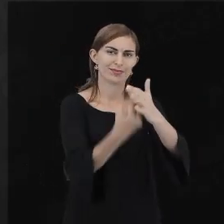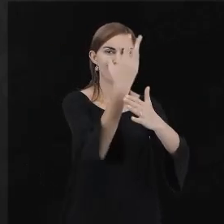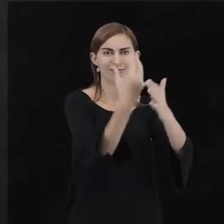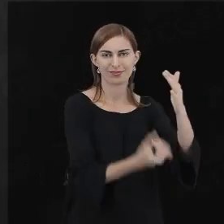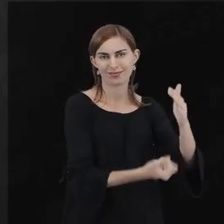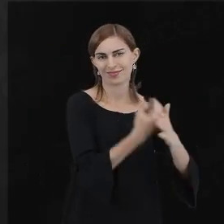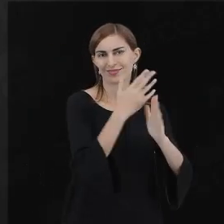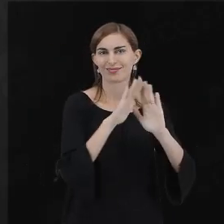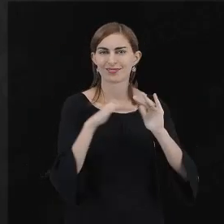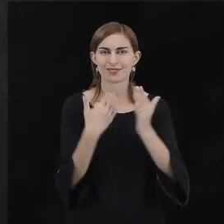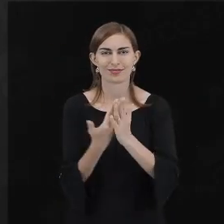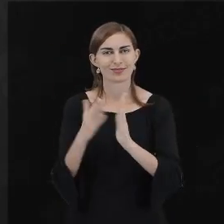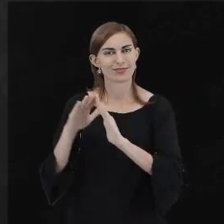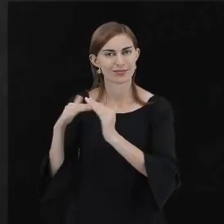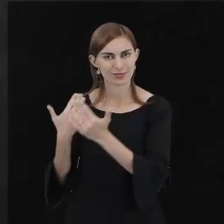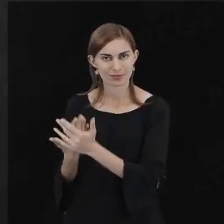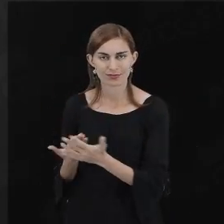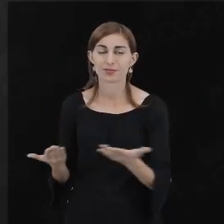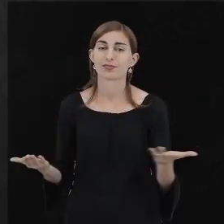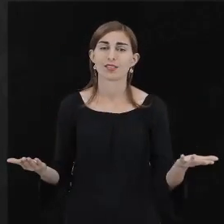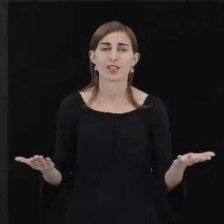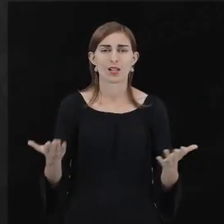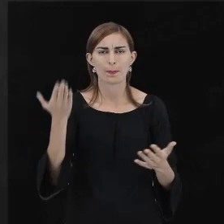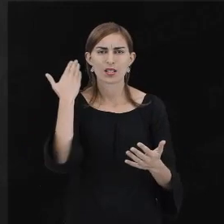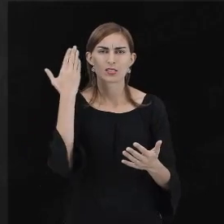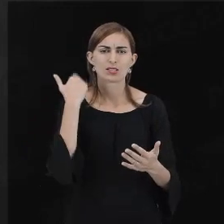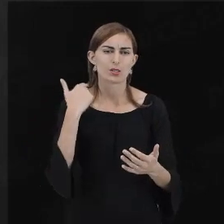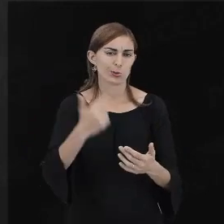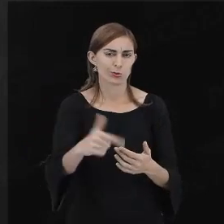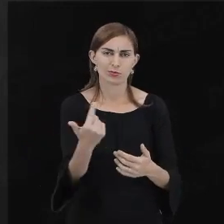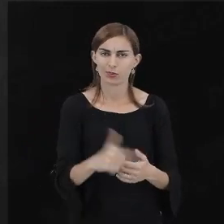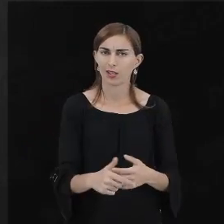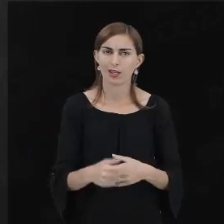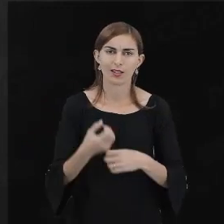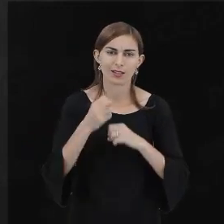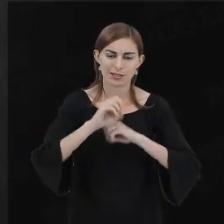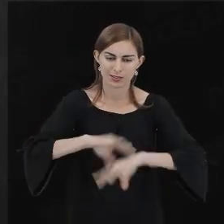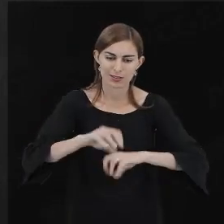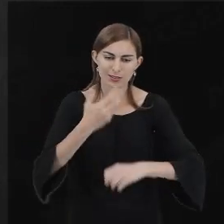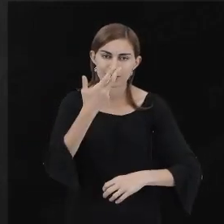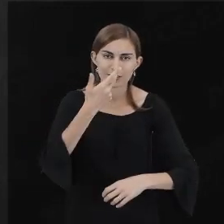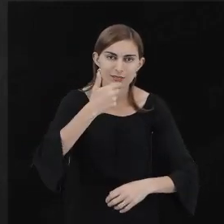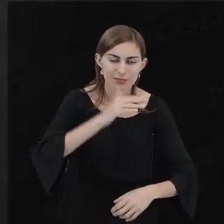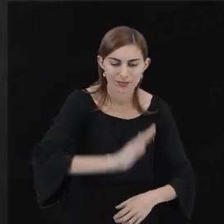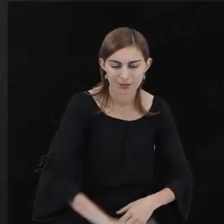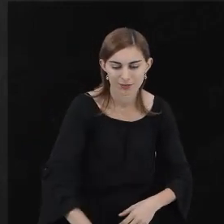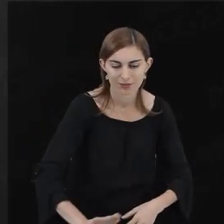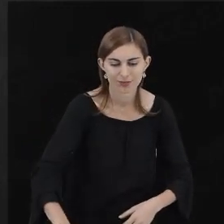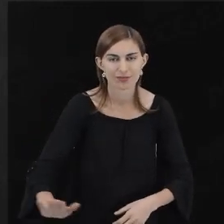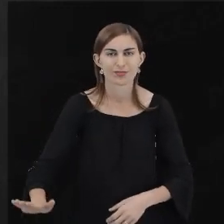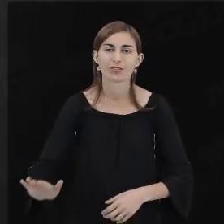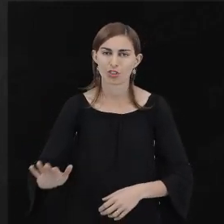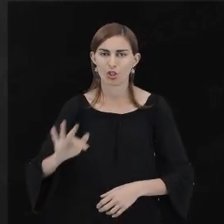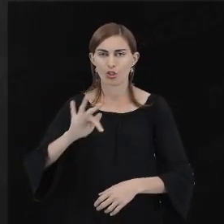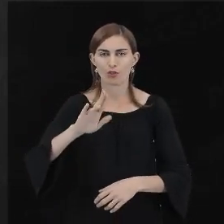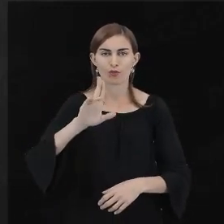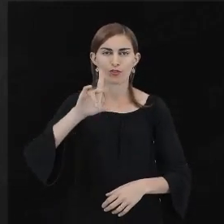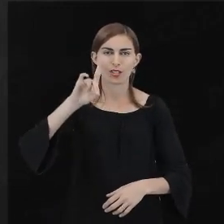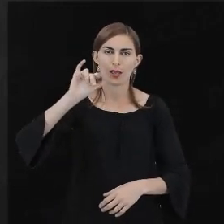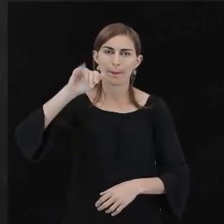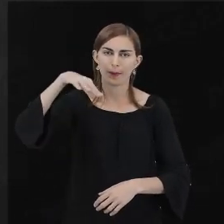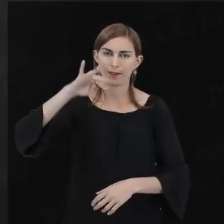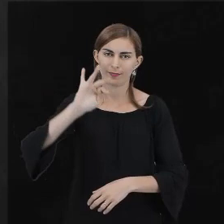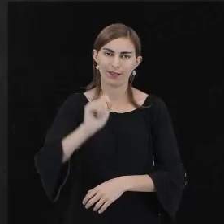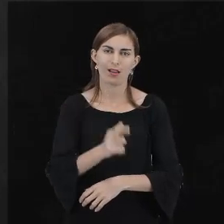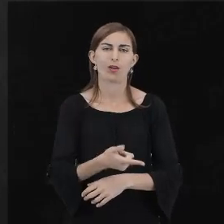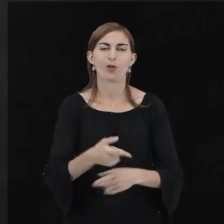tinha sequer educação dos anos iniciais do ensino fundamental e muito